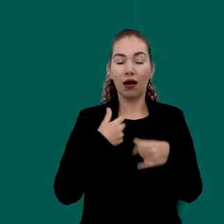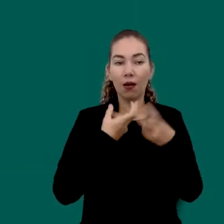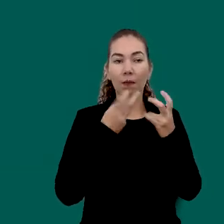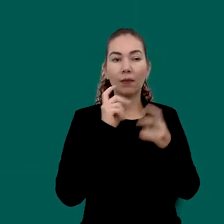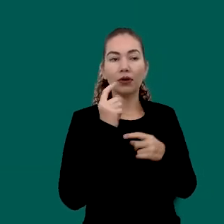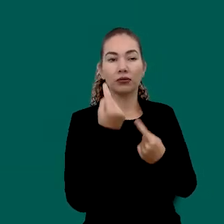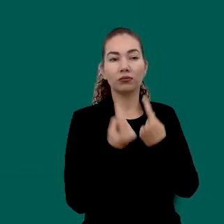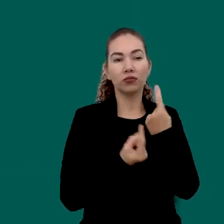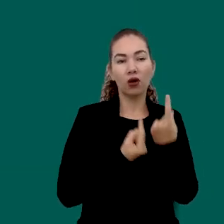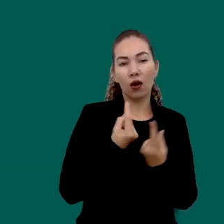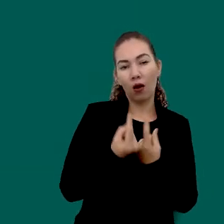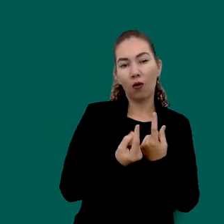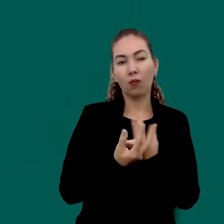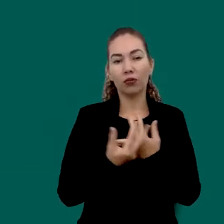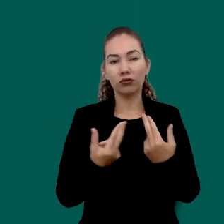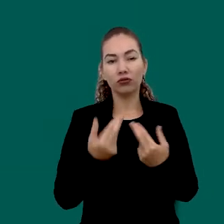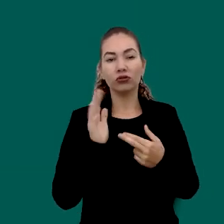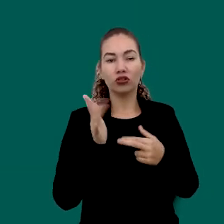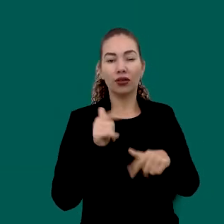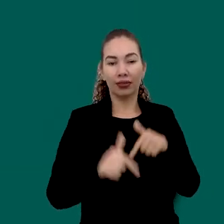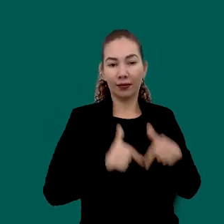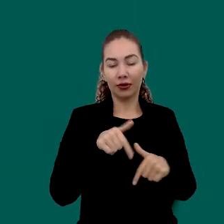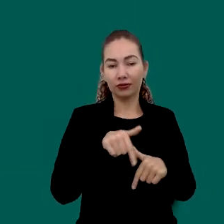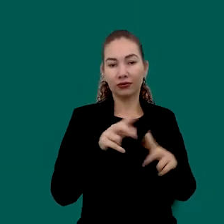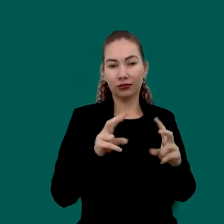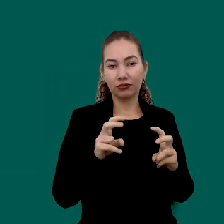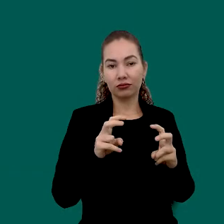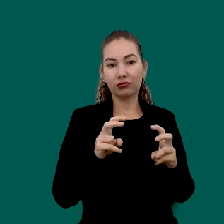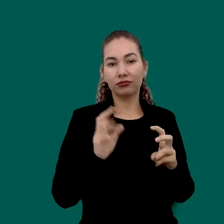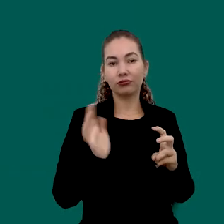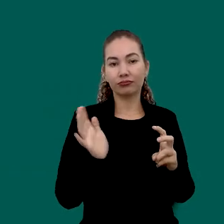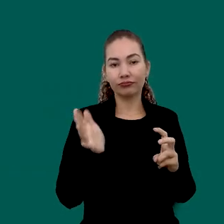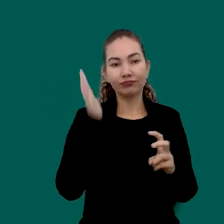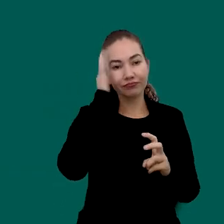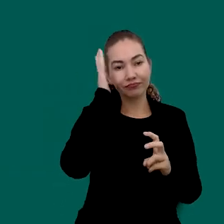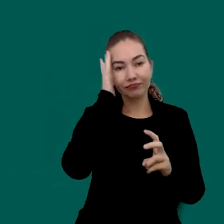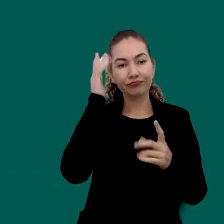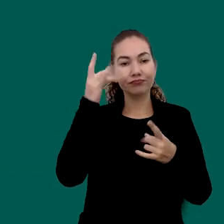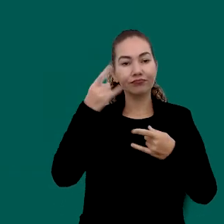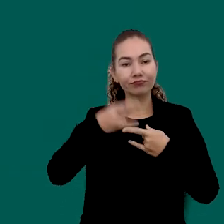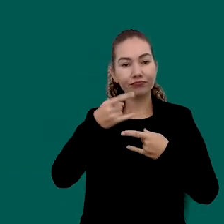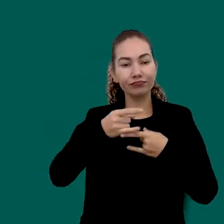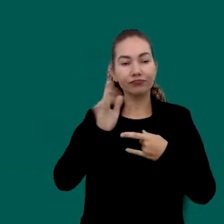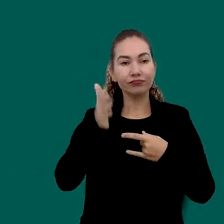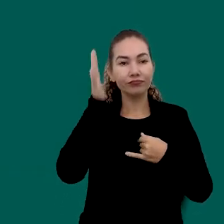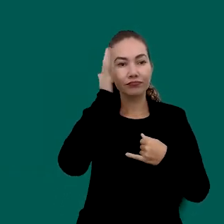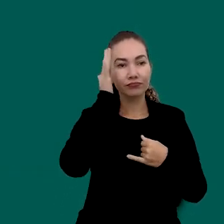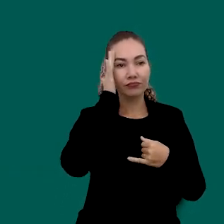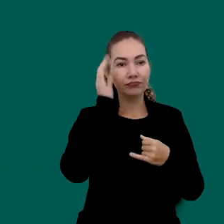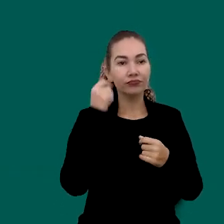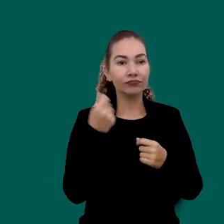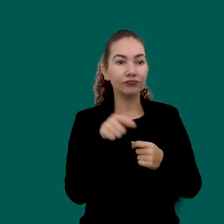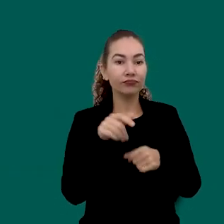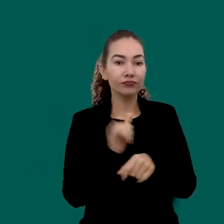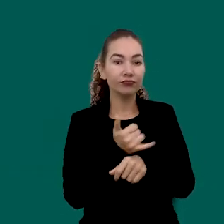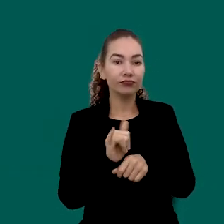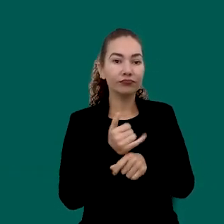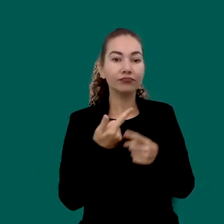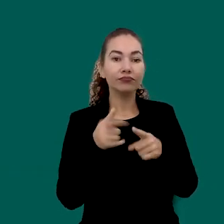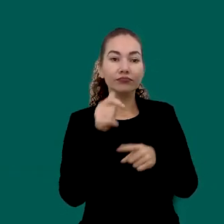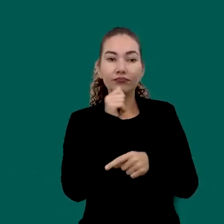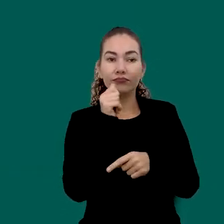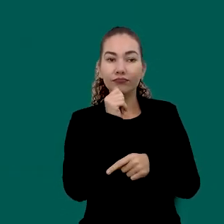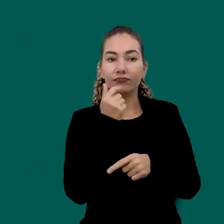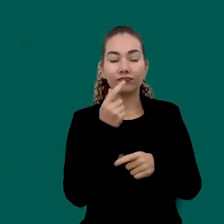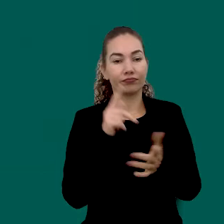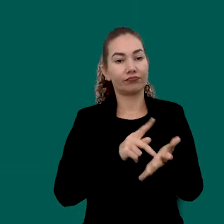esse trabalho de digitalização. Eu vejo sim alguns players que já estão trabalhando nisso, que já estão entendendo das lives, que já estão entendendo que